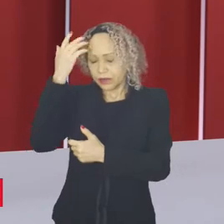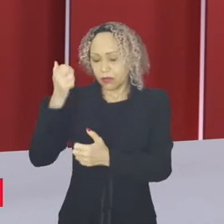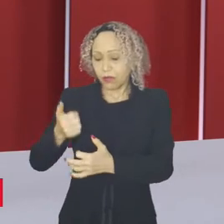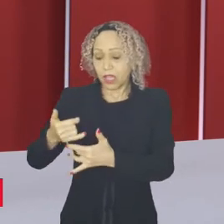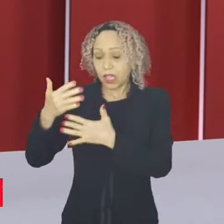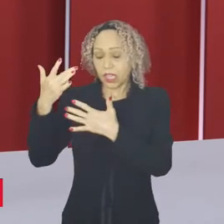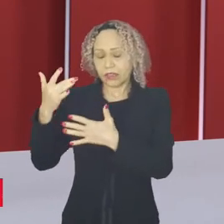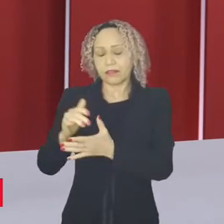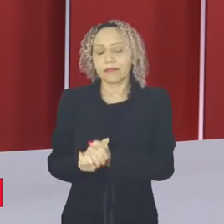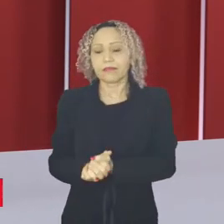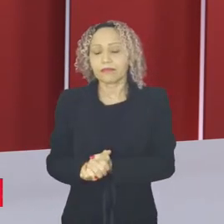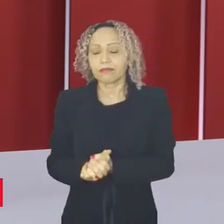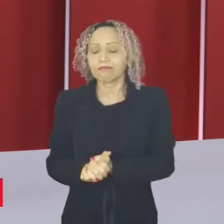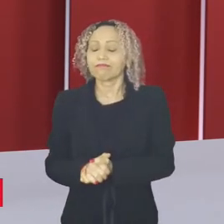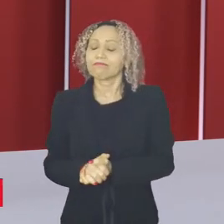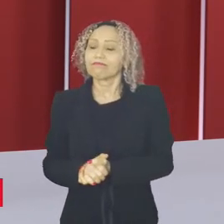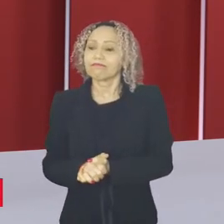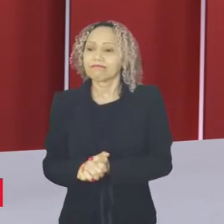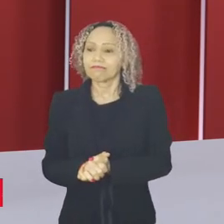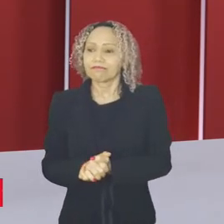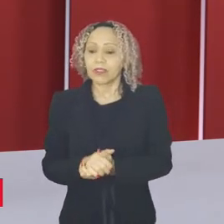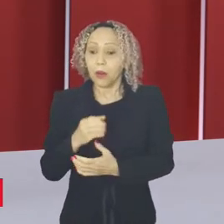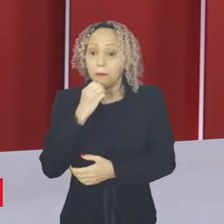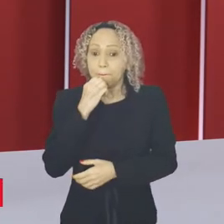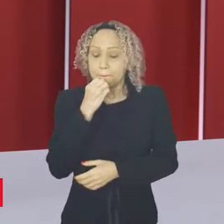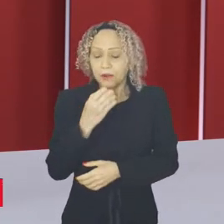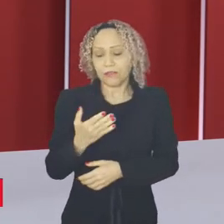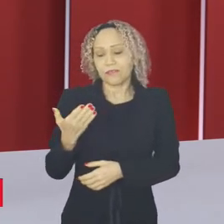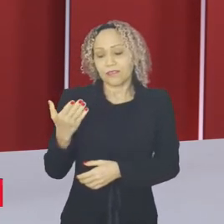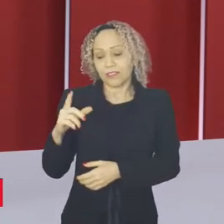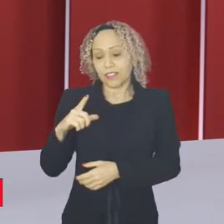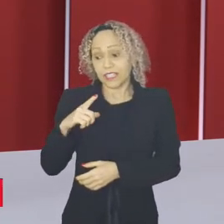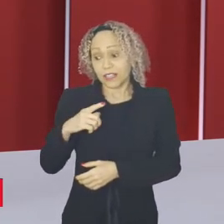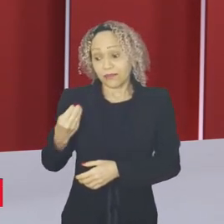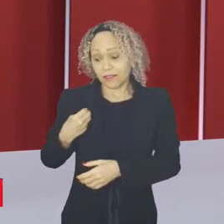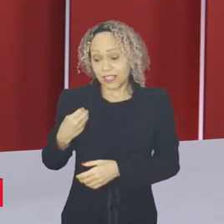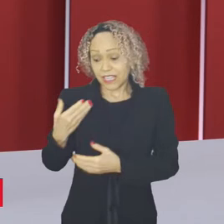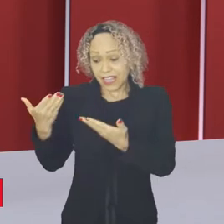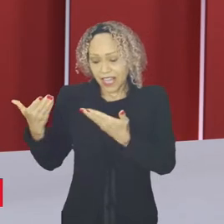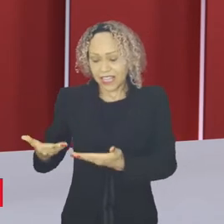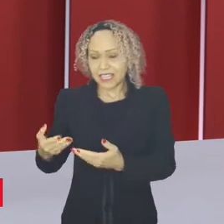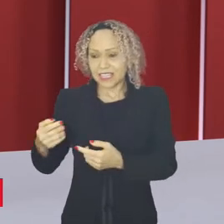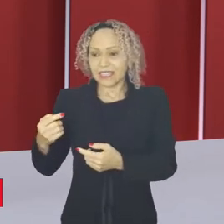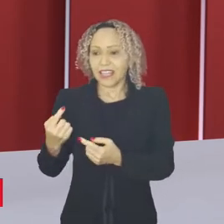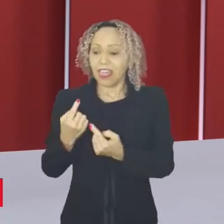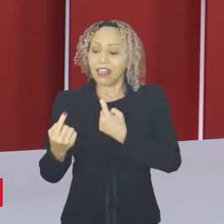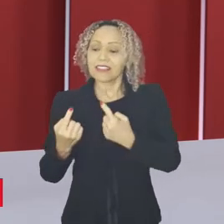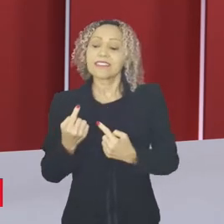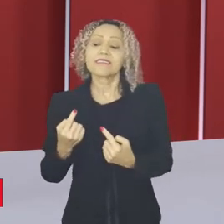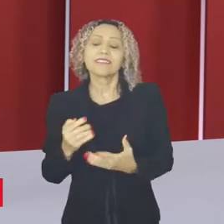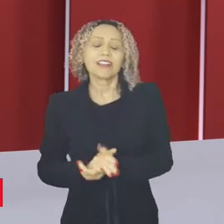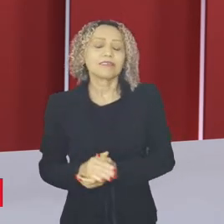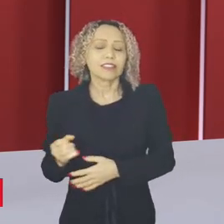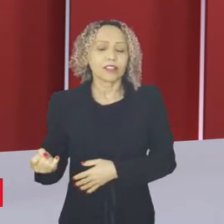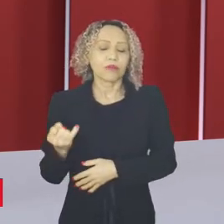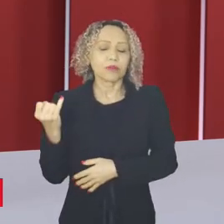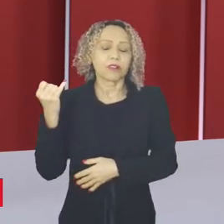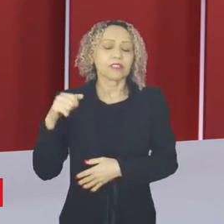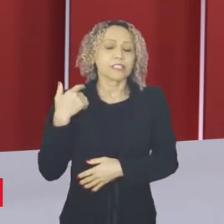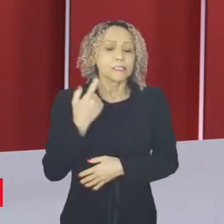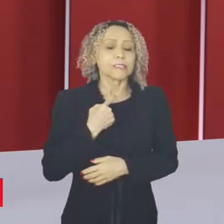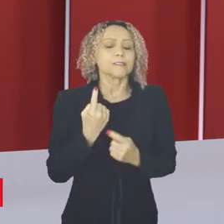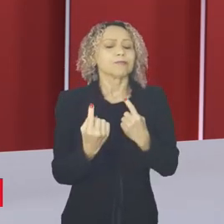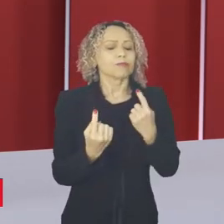Bem-vindos, companheiros, coisa boa, gente. Bom demais ter vocês aqui nessa discussão com a gente. é super importante a gente falar, né,